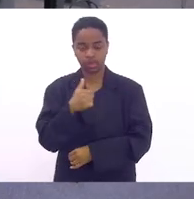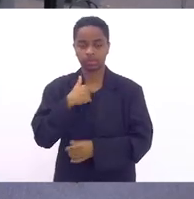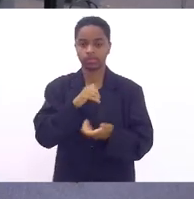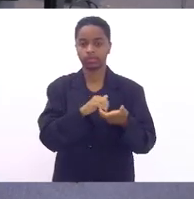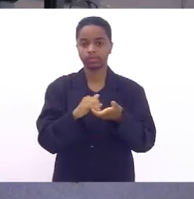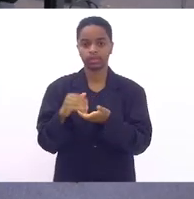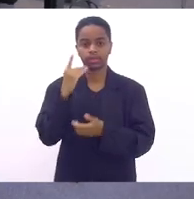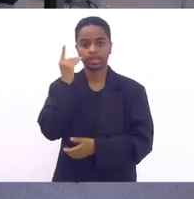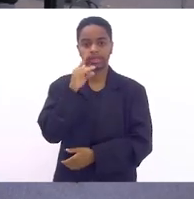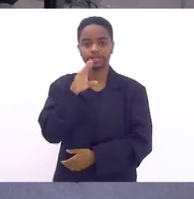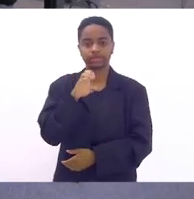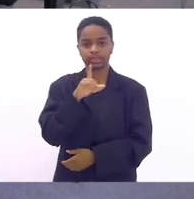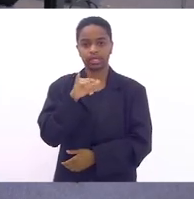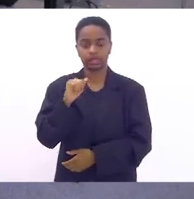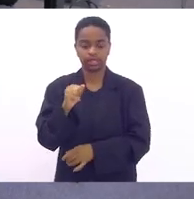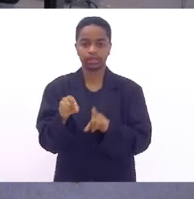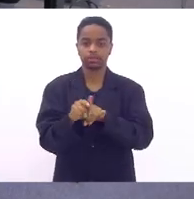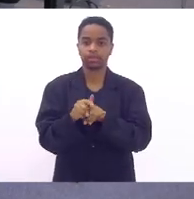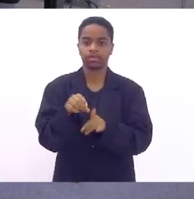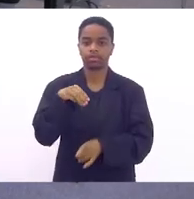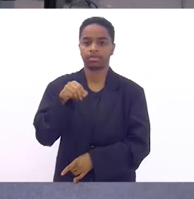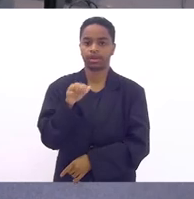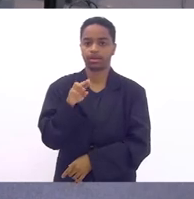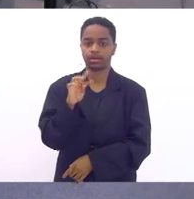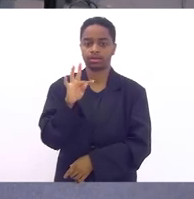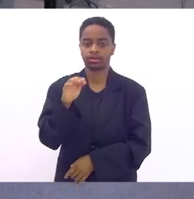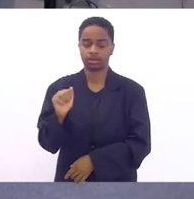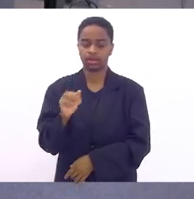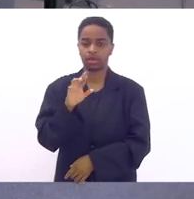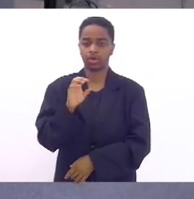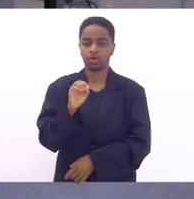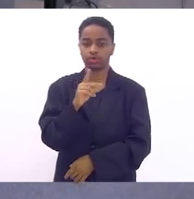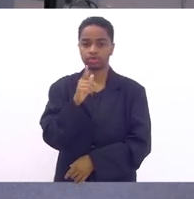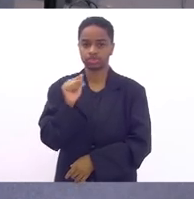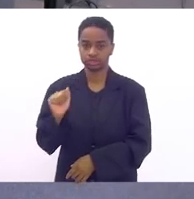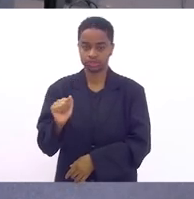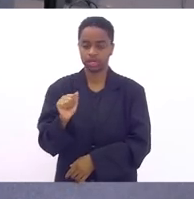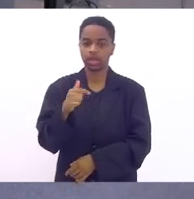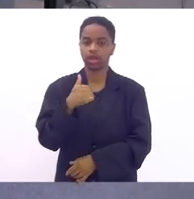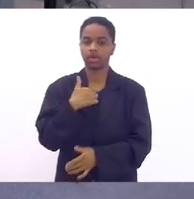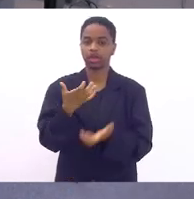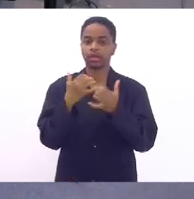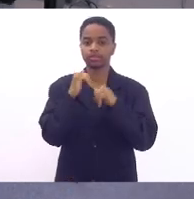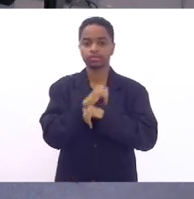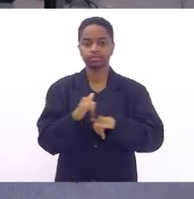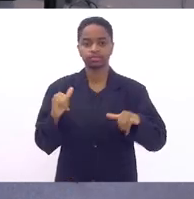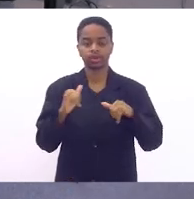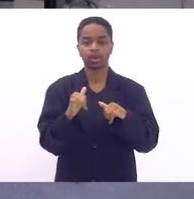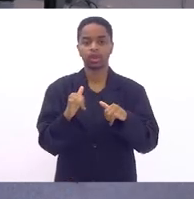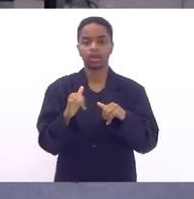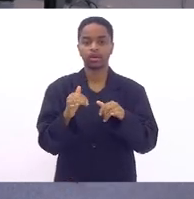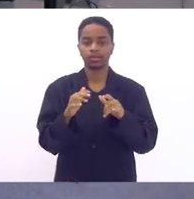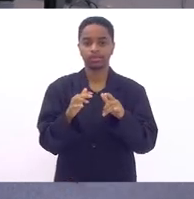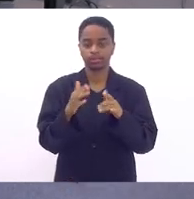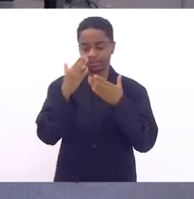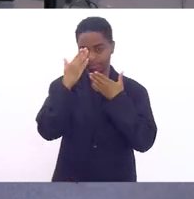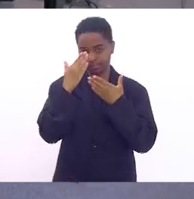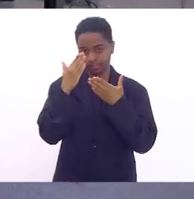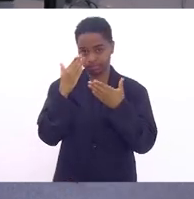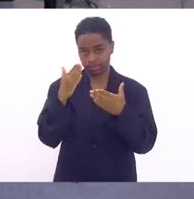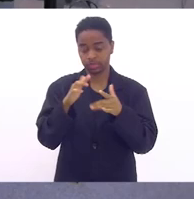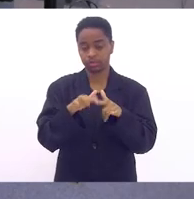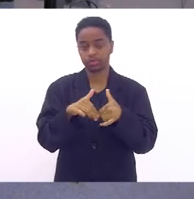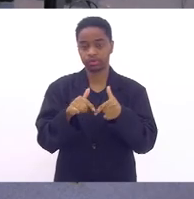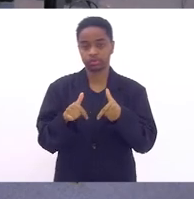Jordão deputada Marta Rocha parabenizá-los pela iniciativa parlamentar de liderar uma importante causa quero saudar em particular